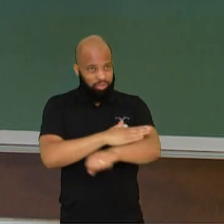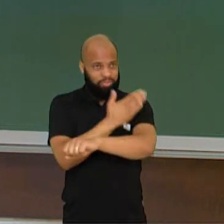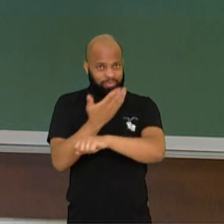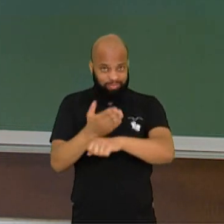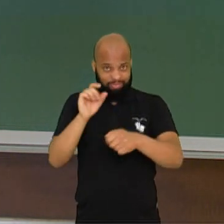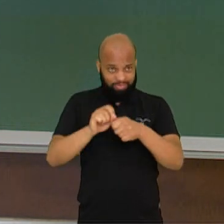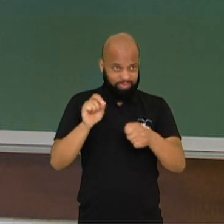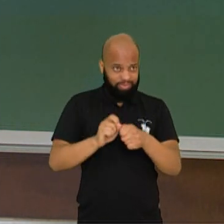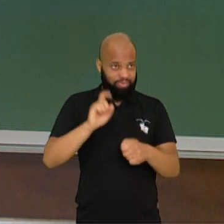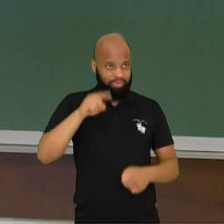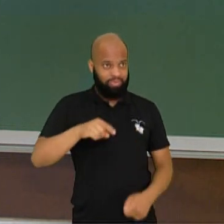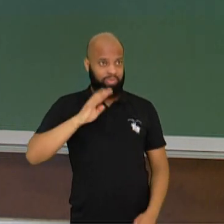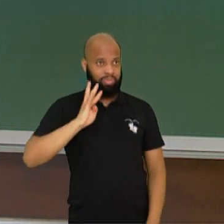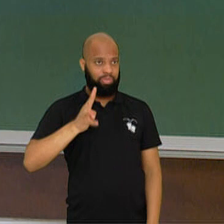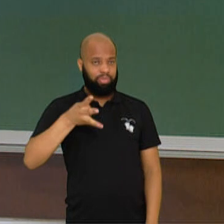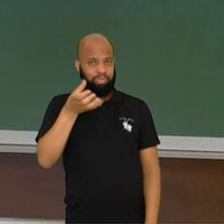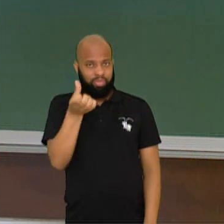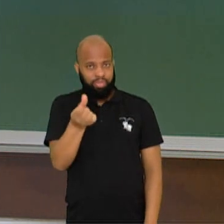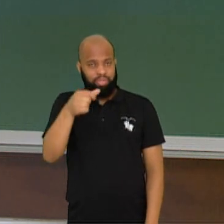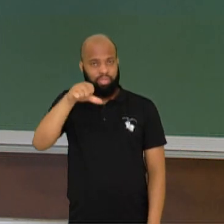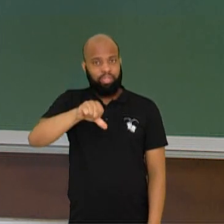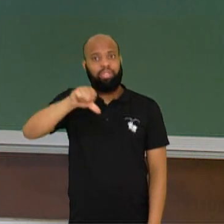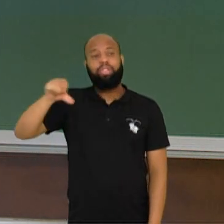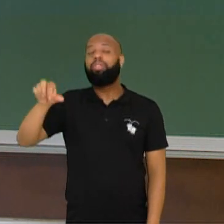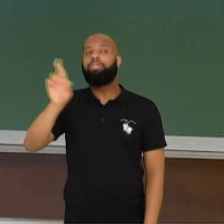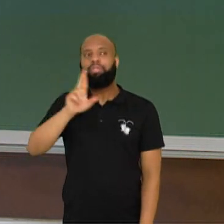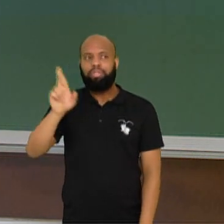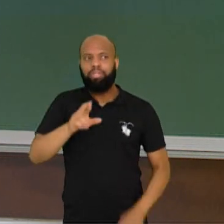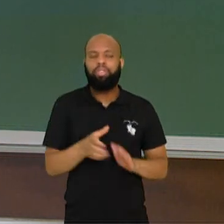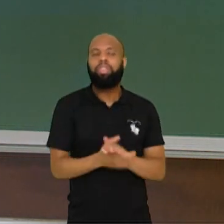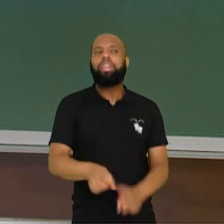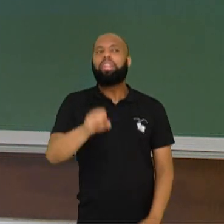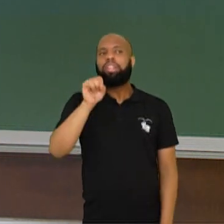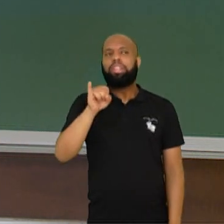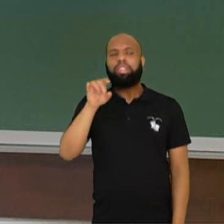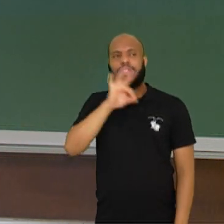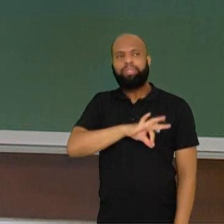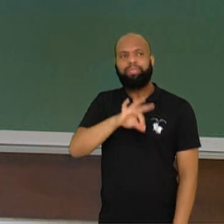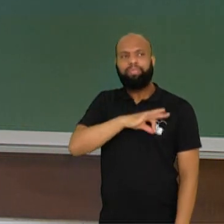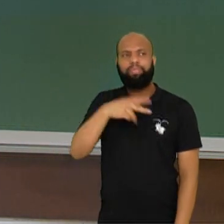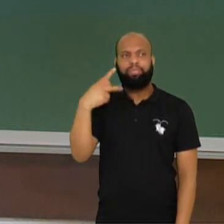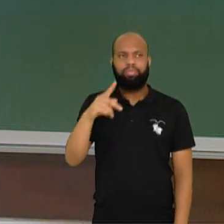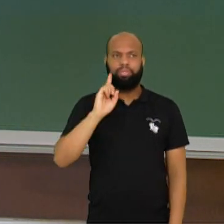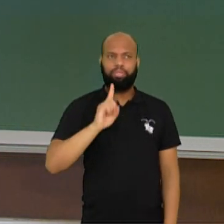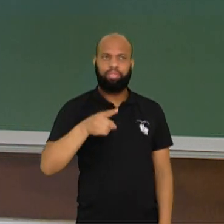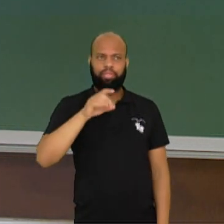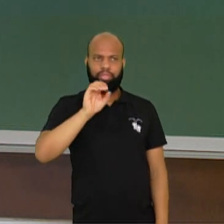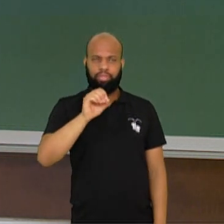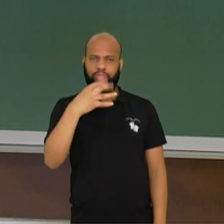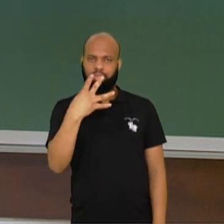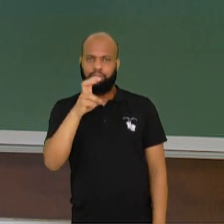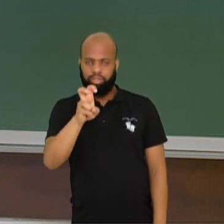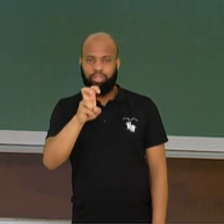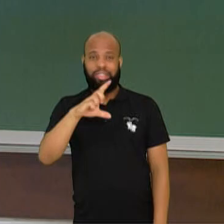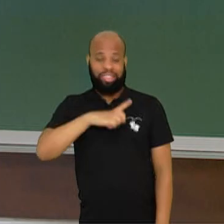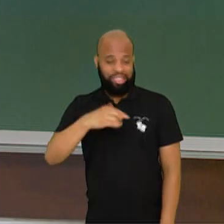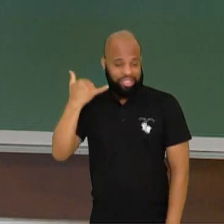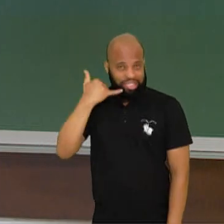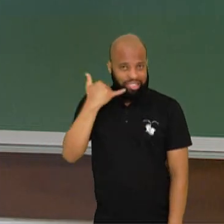R$ 4.699. Se Zé ganha R$ 1.045 e o celular custa